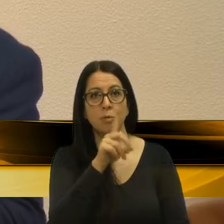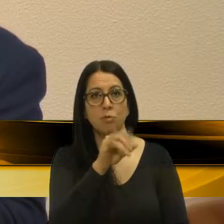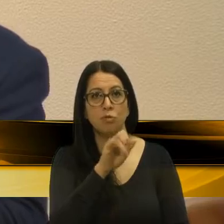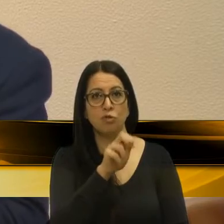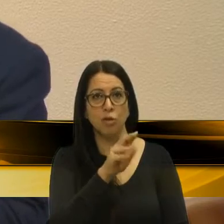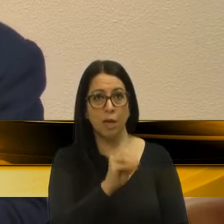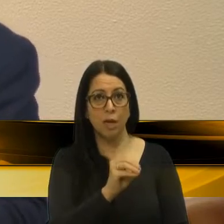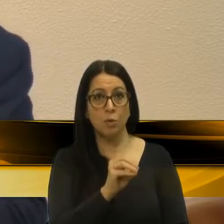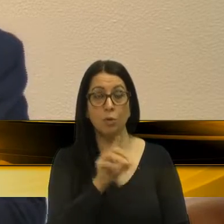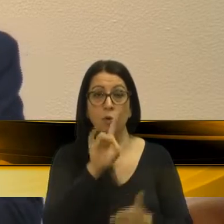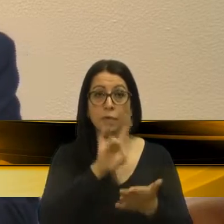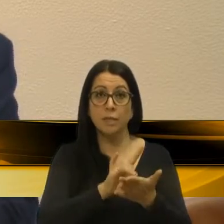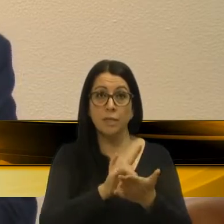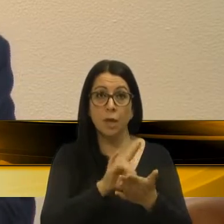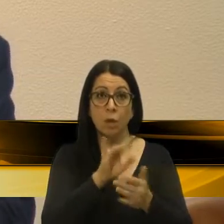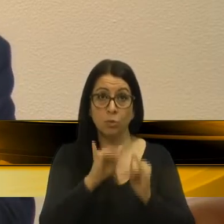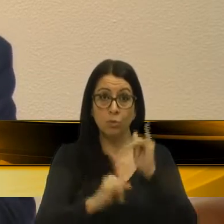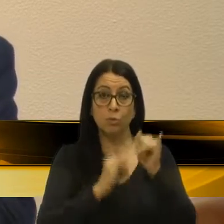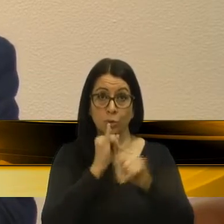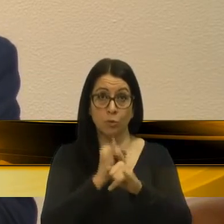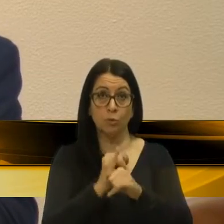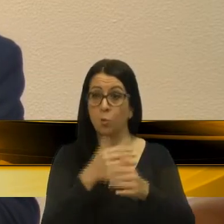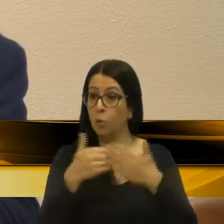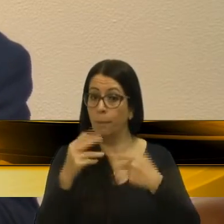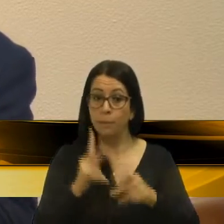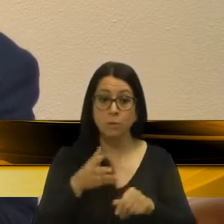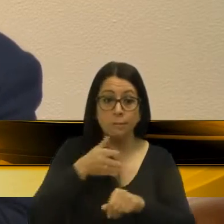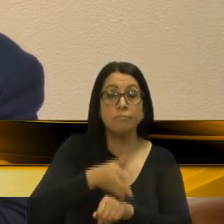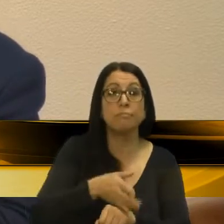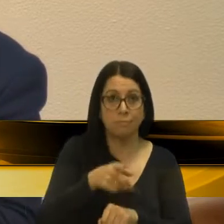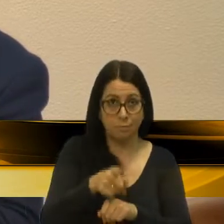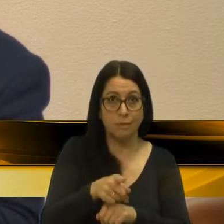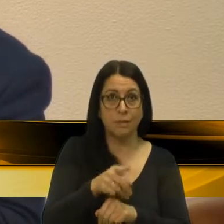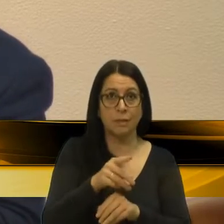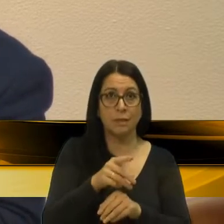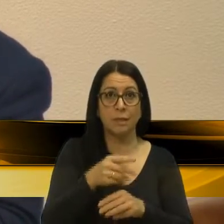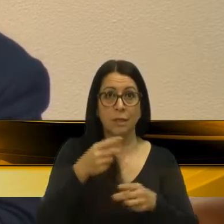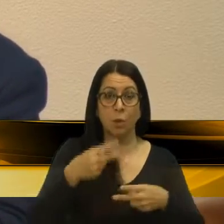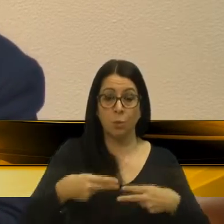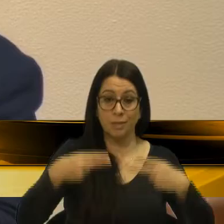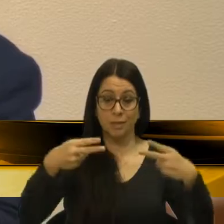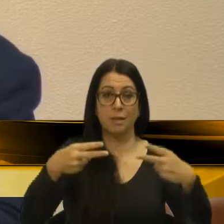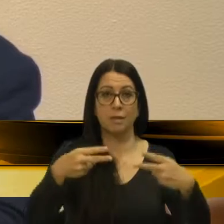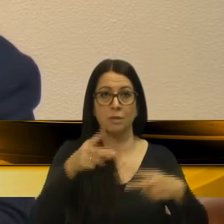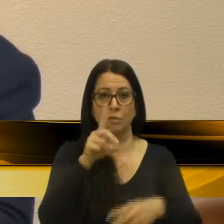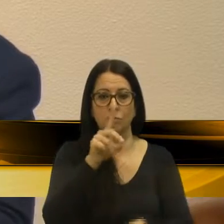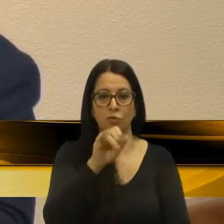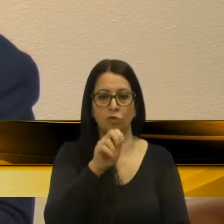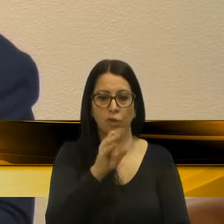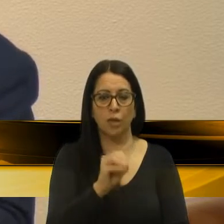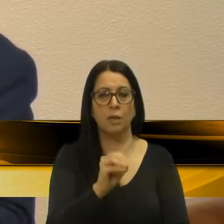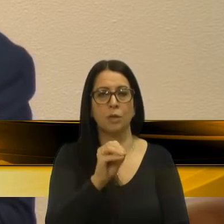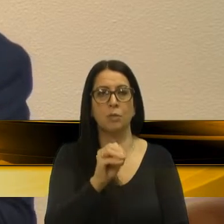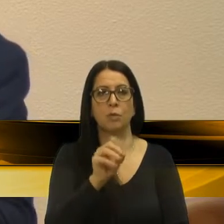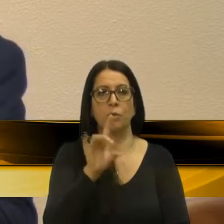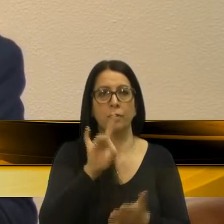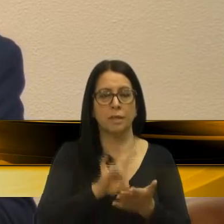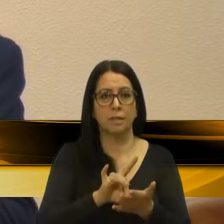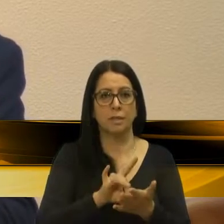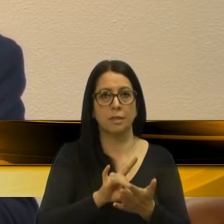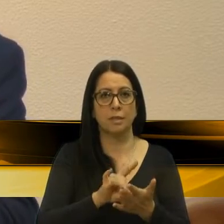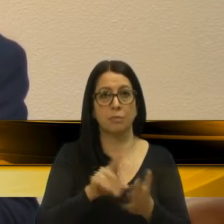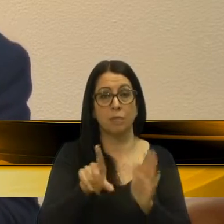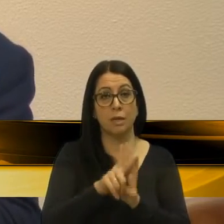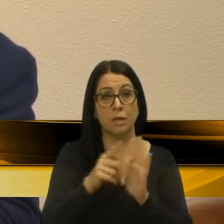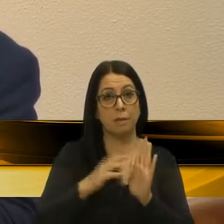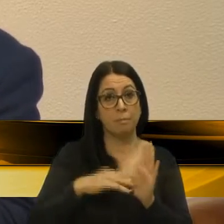Eletrônico. Qualquer um que acessar hoje o Diário Oficial Eletrônico, o site da Prefeitura tem lá, Diário Oficial Eletrônico. Uma lei de minha autoria